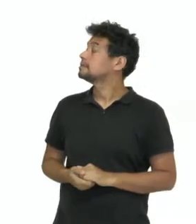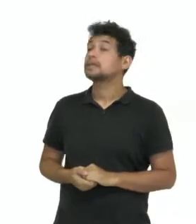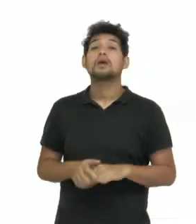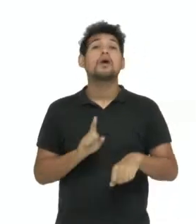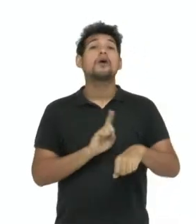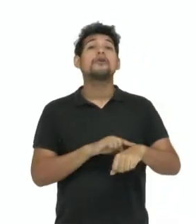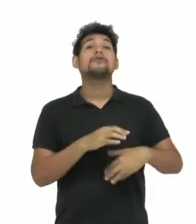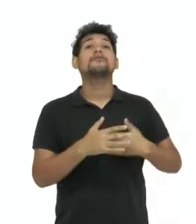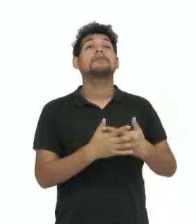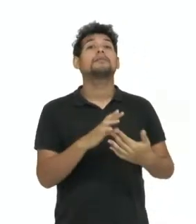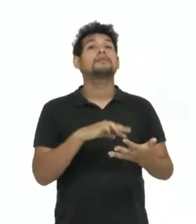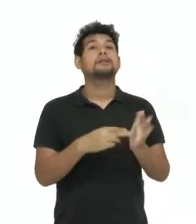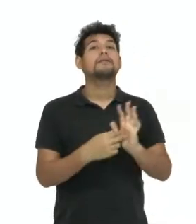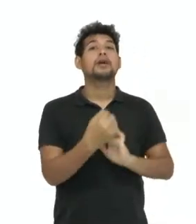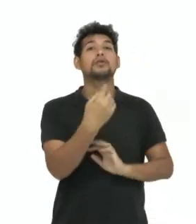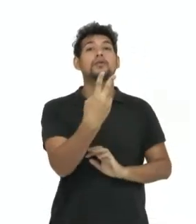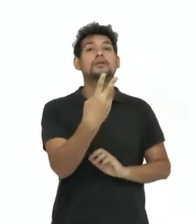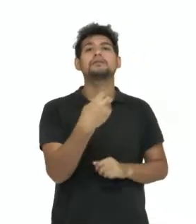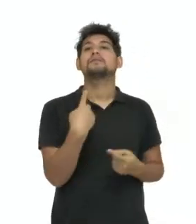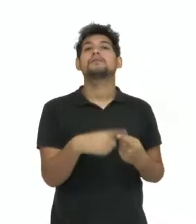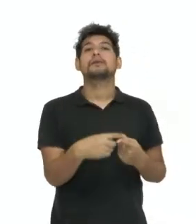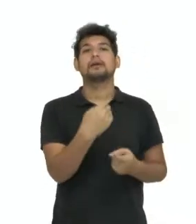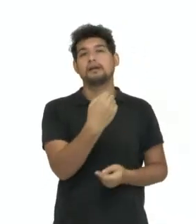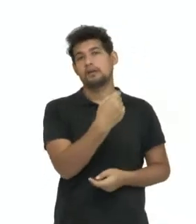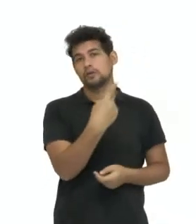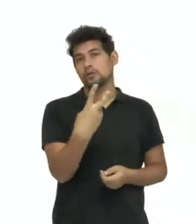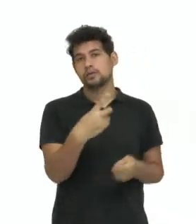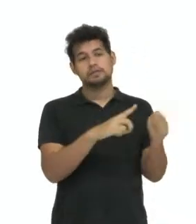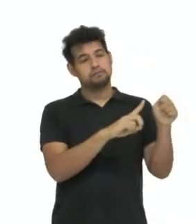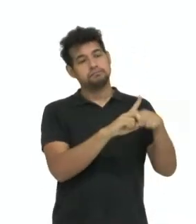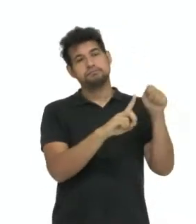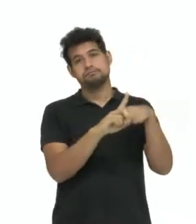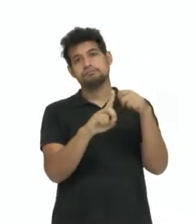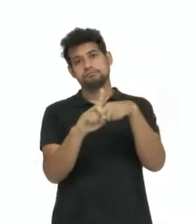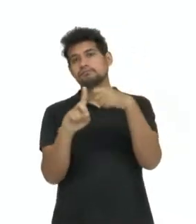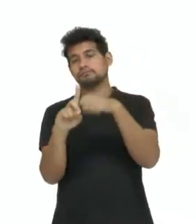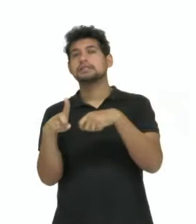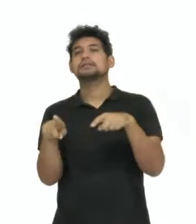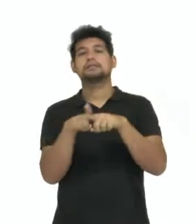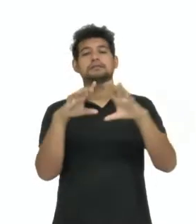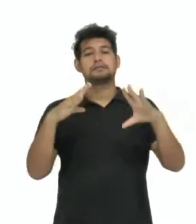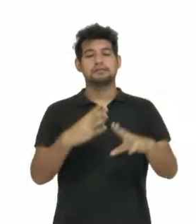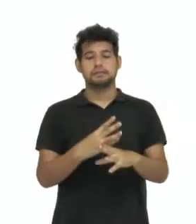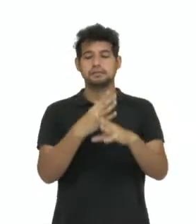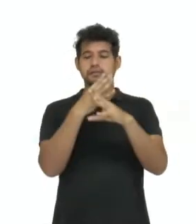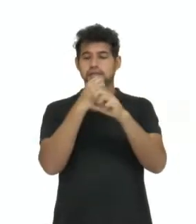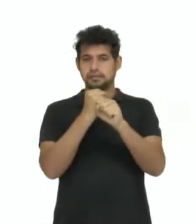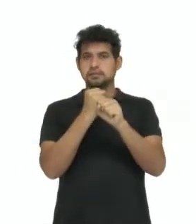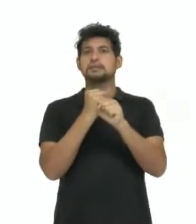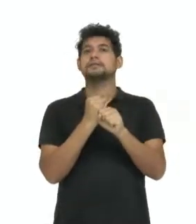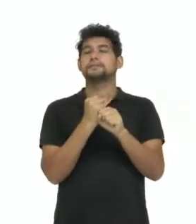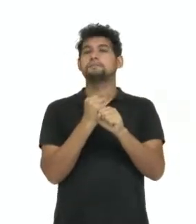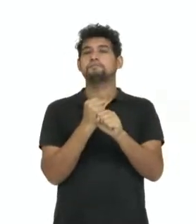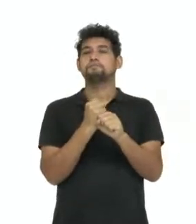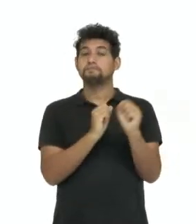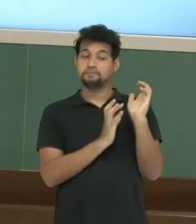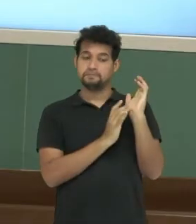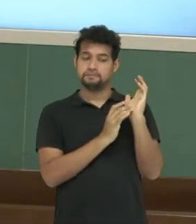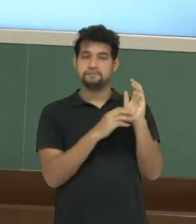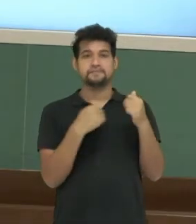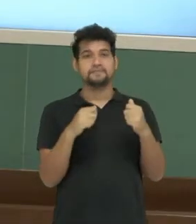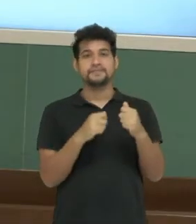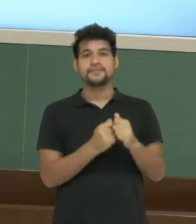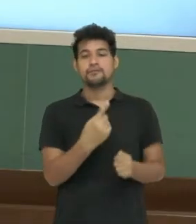é 12, ok? Fazendo essa soma, fazendo essa potência na calculadora, né? Digita